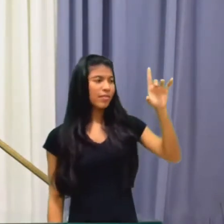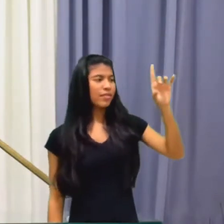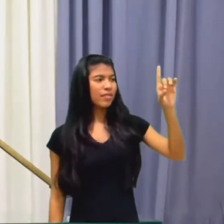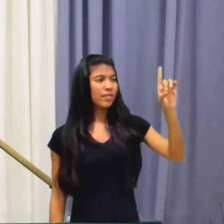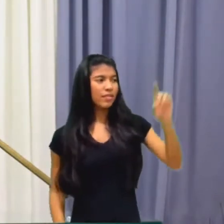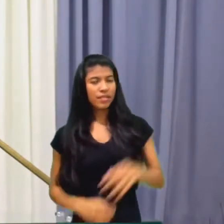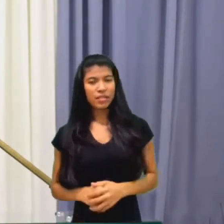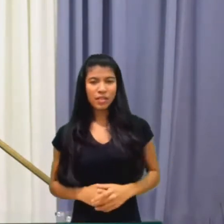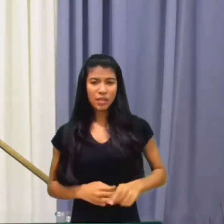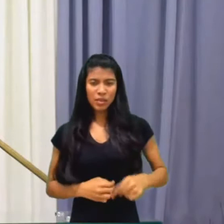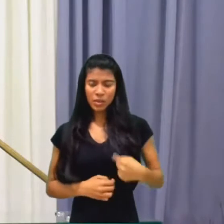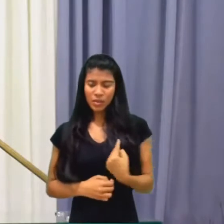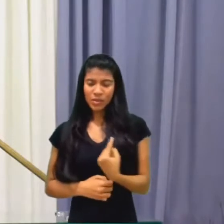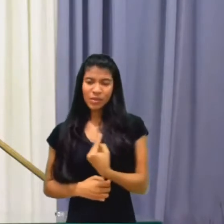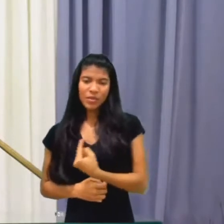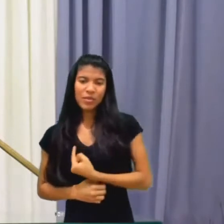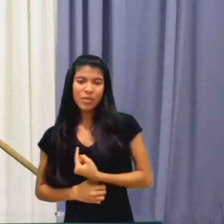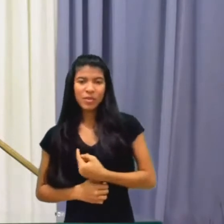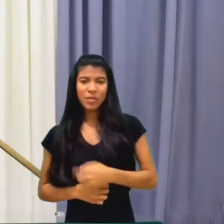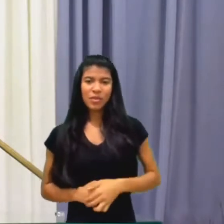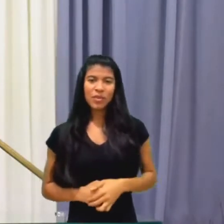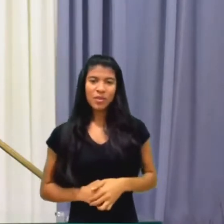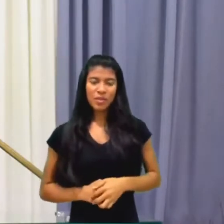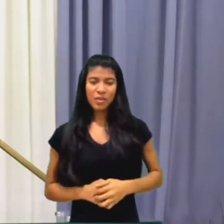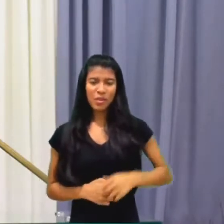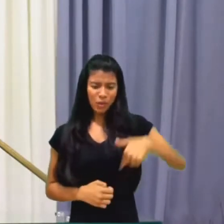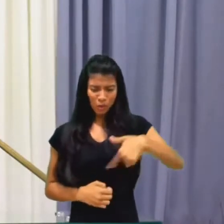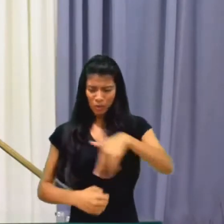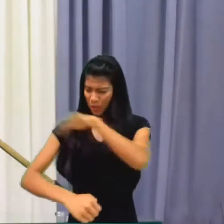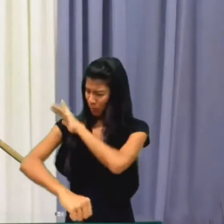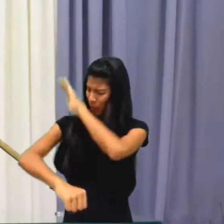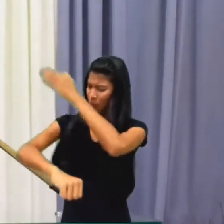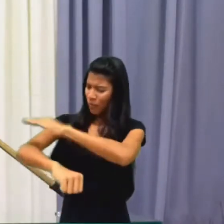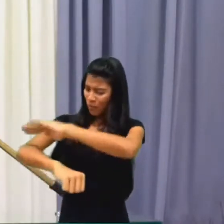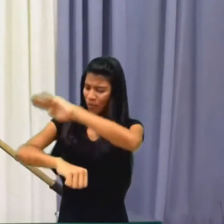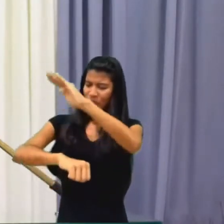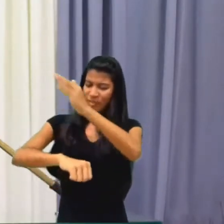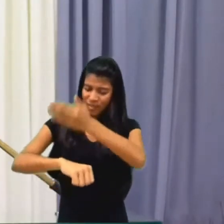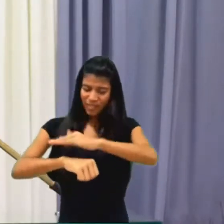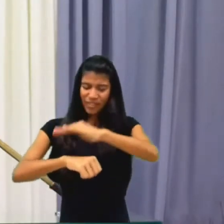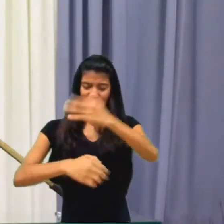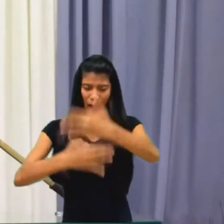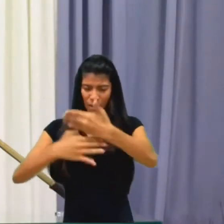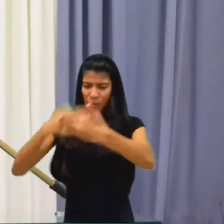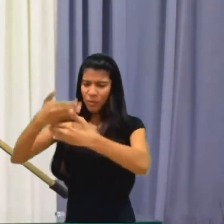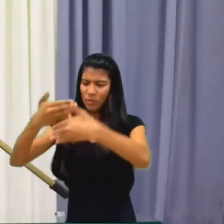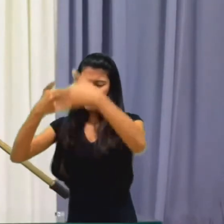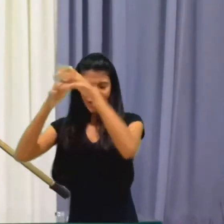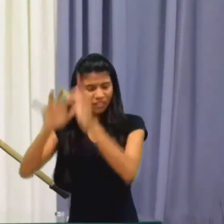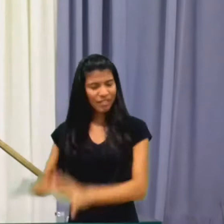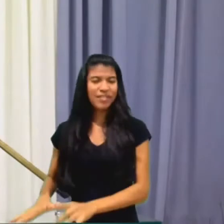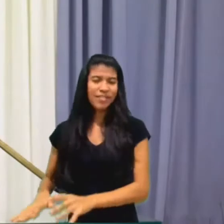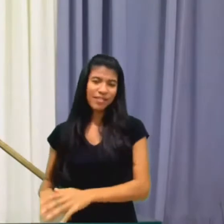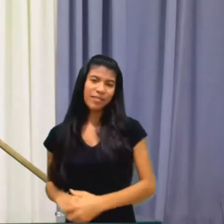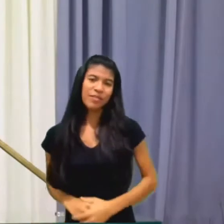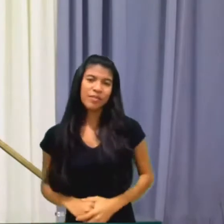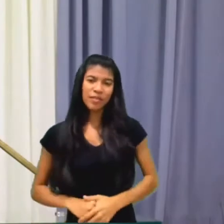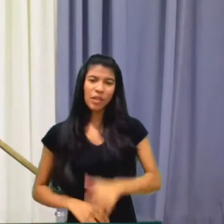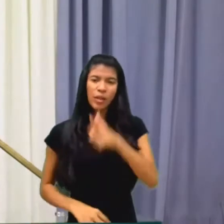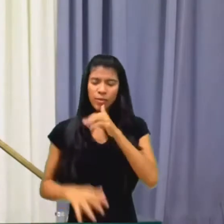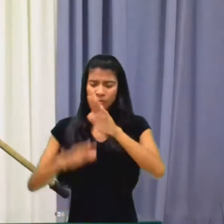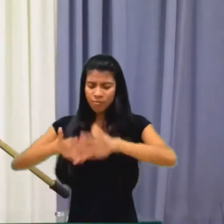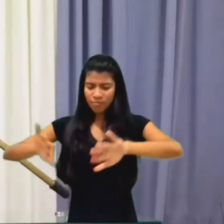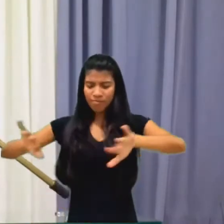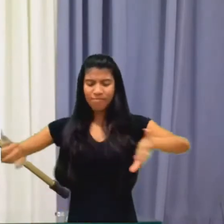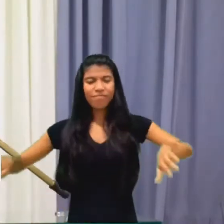saltar montanhas, a presença de Deus faz cair diante de nós as muralhas, a presença de Deus faz o mar se abrir